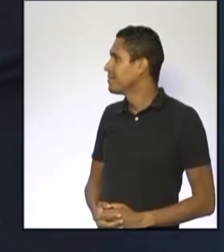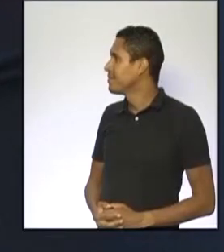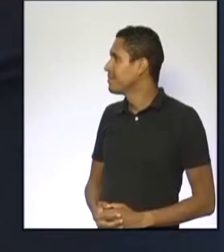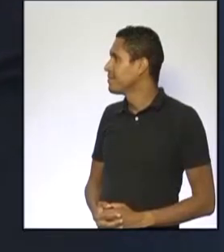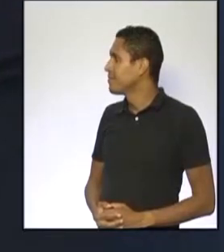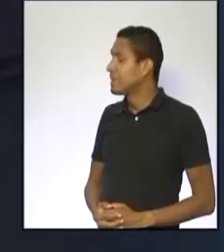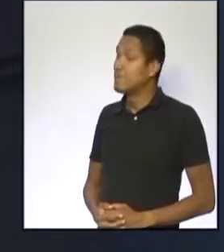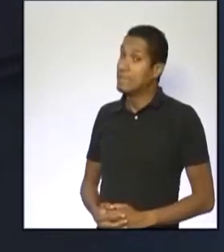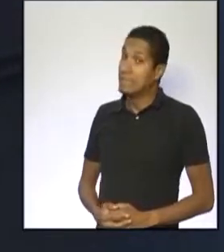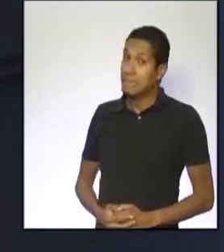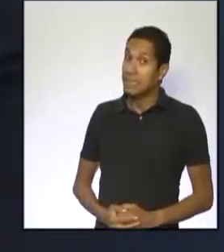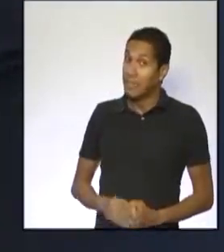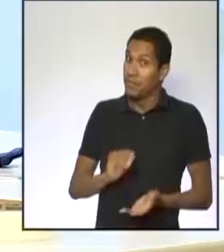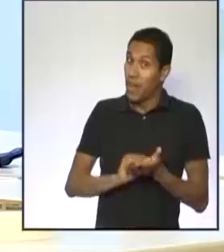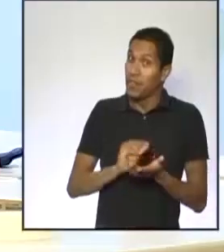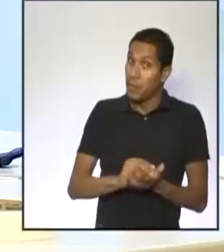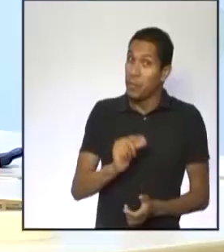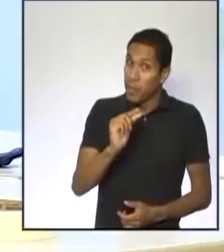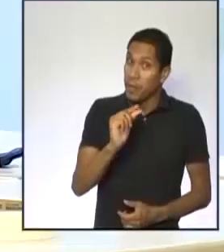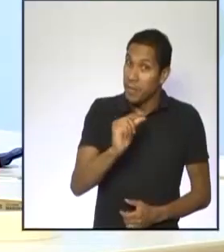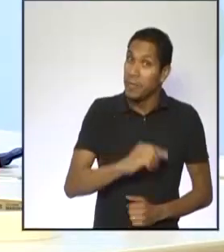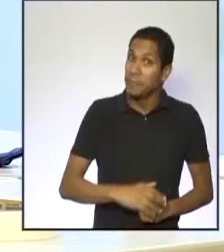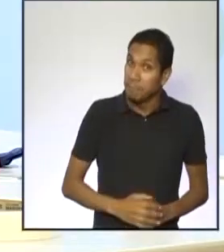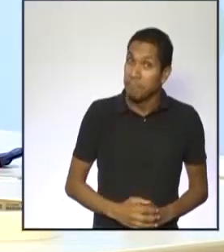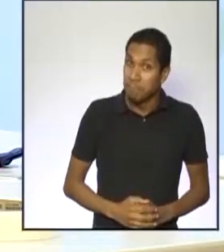Ainda tem que soltar mais um pouquinho.